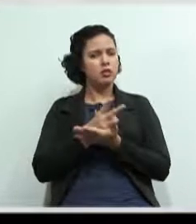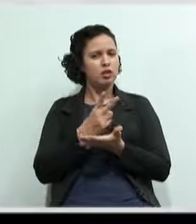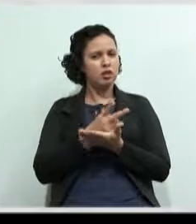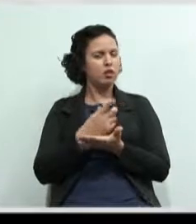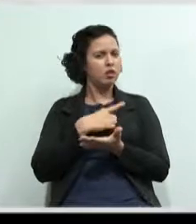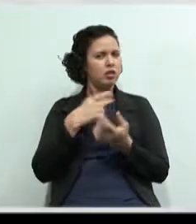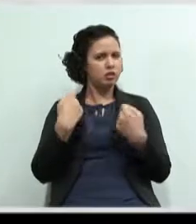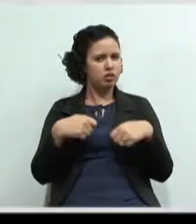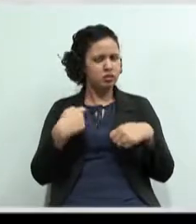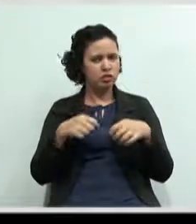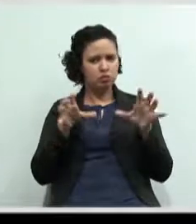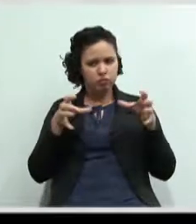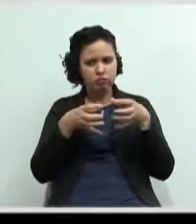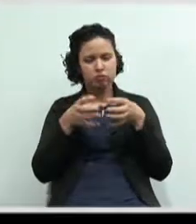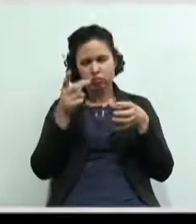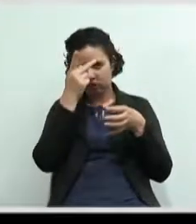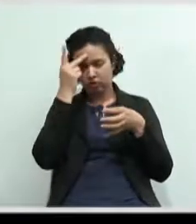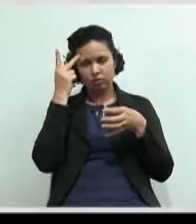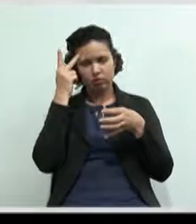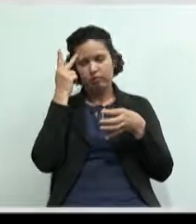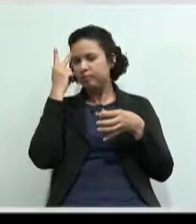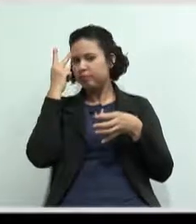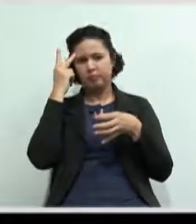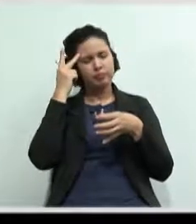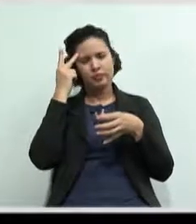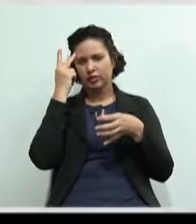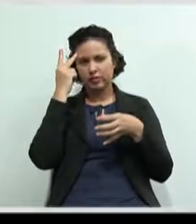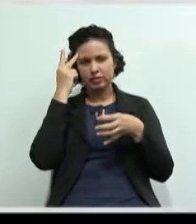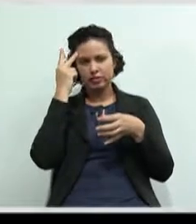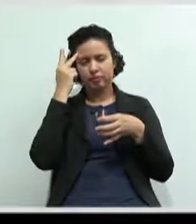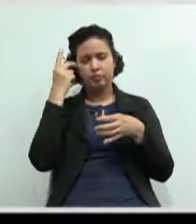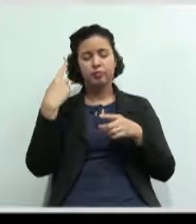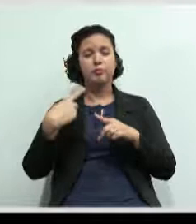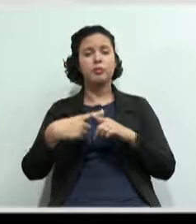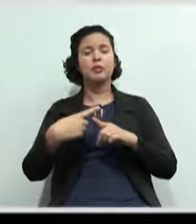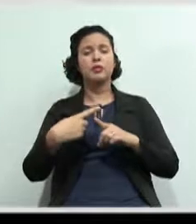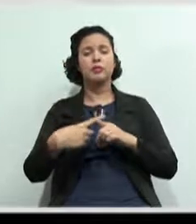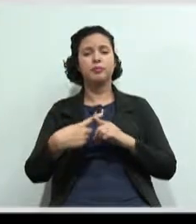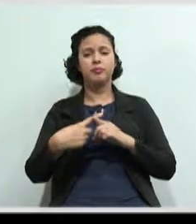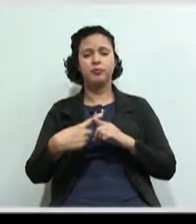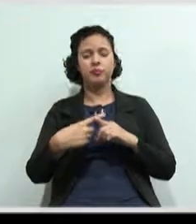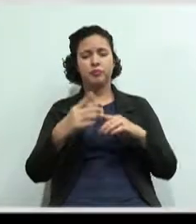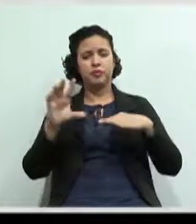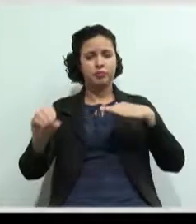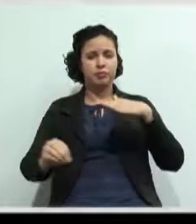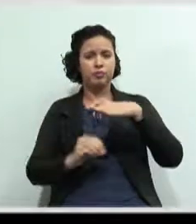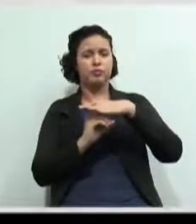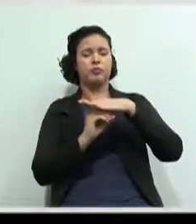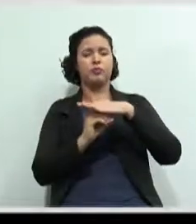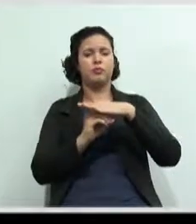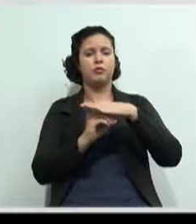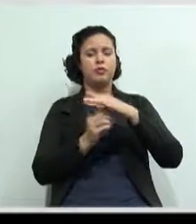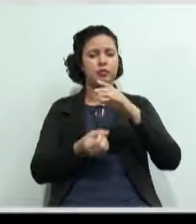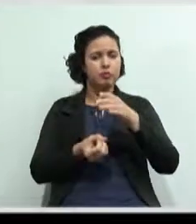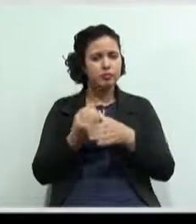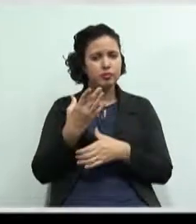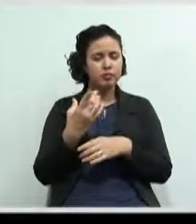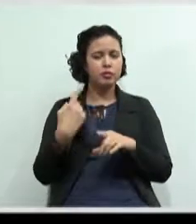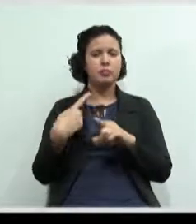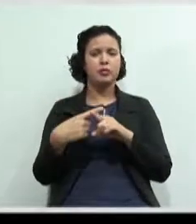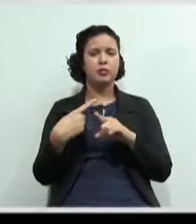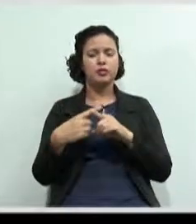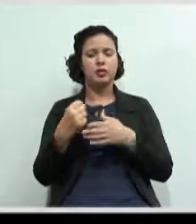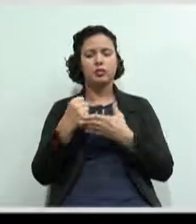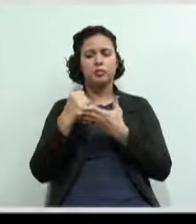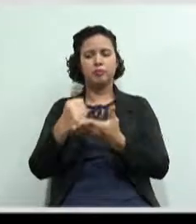pessoas e recursos, a fim de produzir bens ou serviços para atender à sociedade. As organizações, elas existem para quê? Para